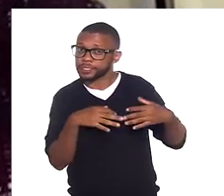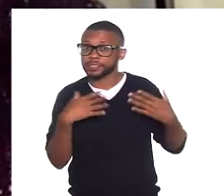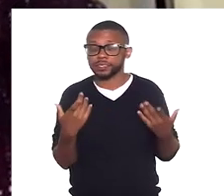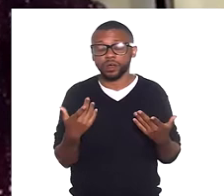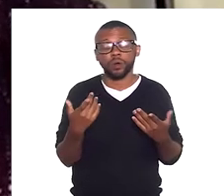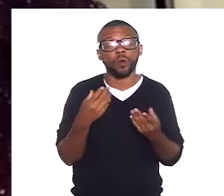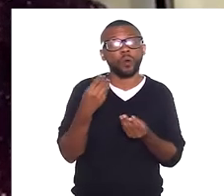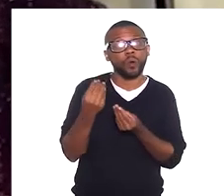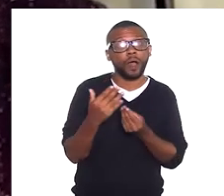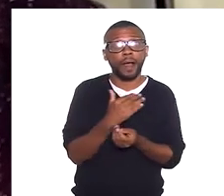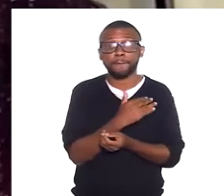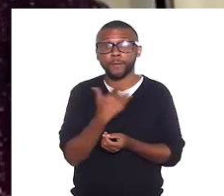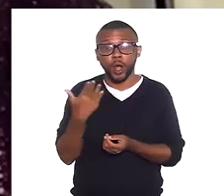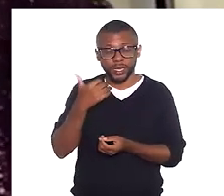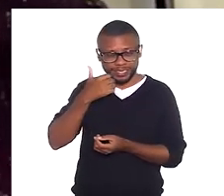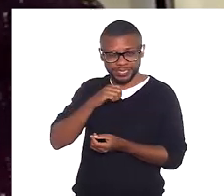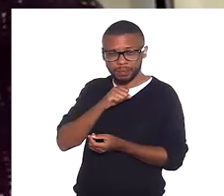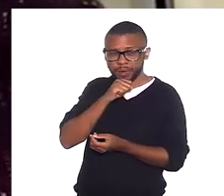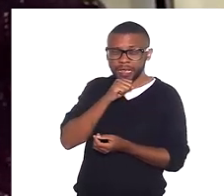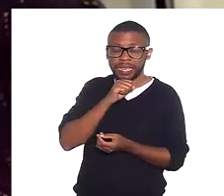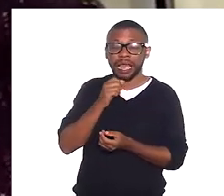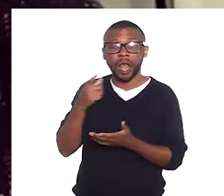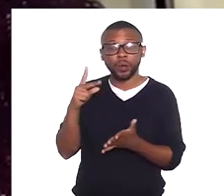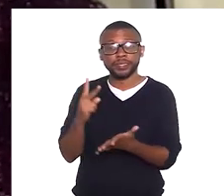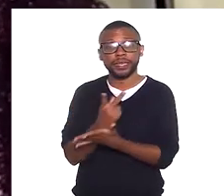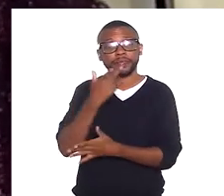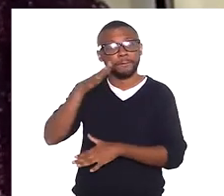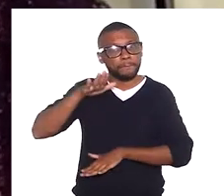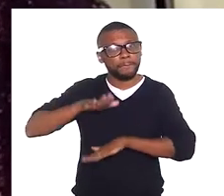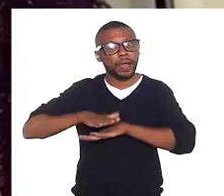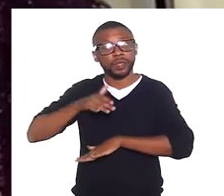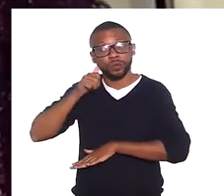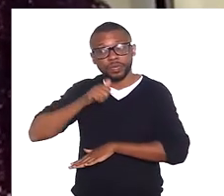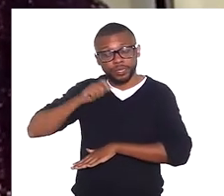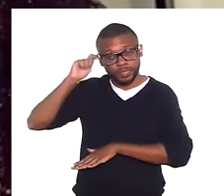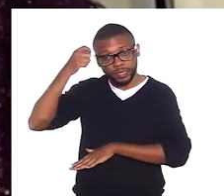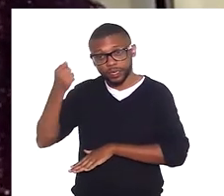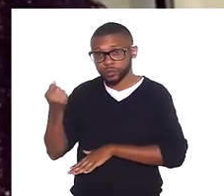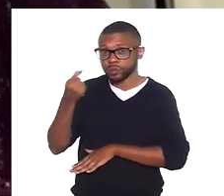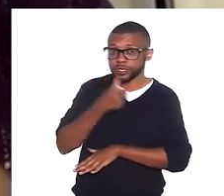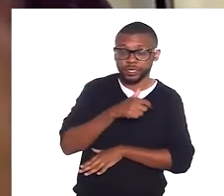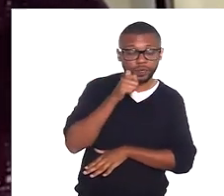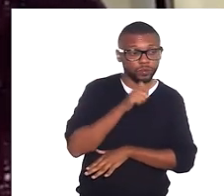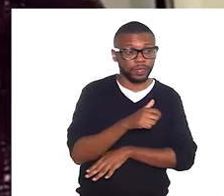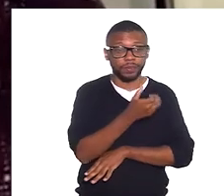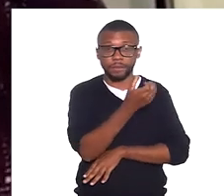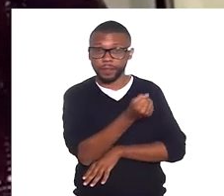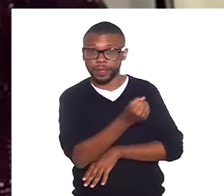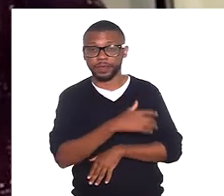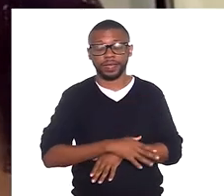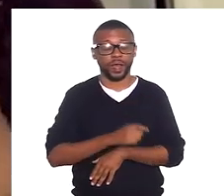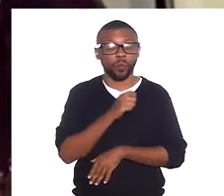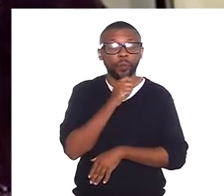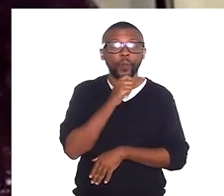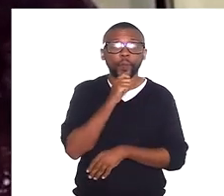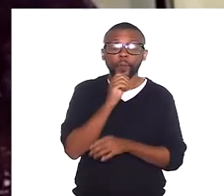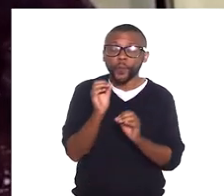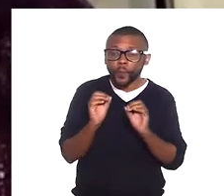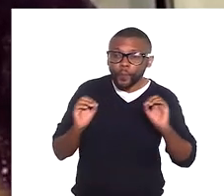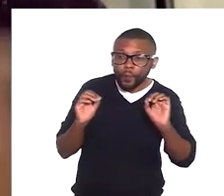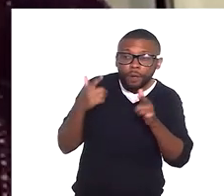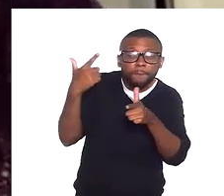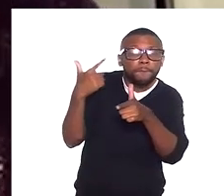vê? A morte materna acomete mais as mulheres negras do que as mulheres brancas, sem que exista nenhuma